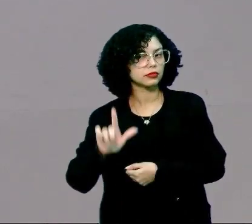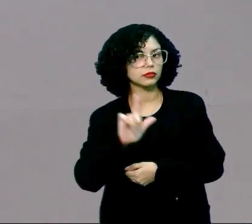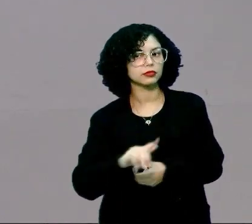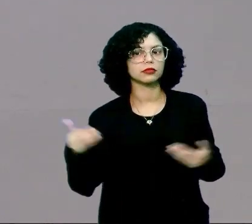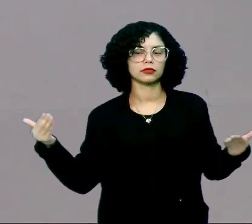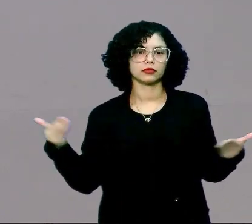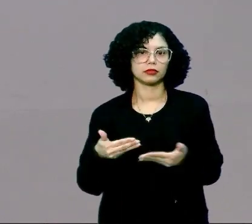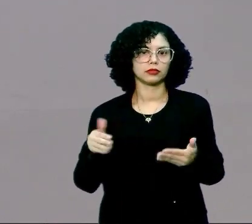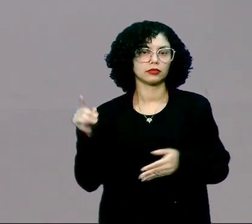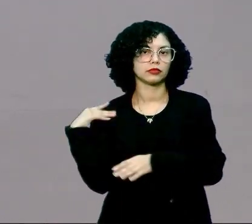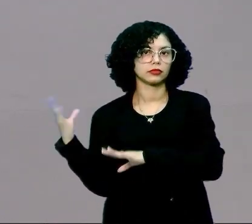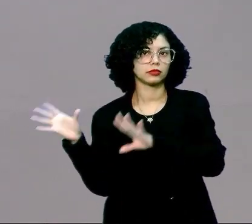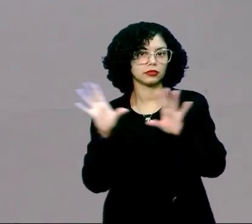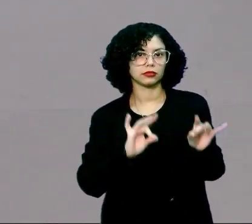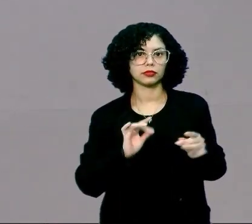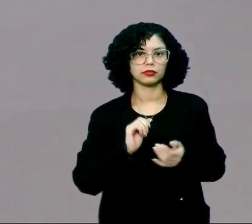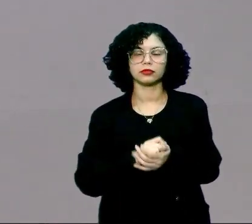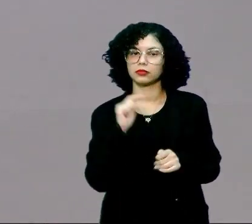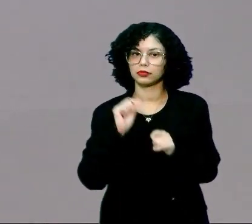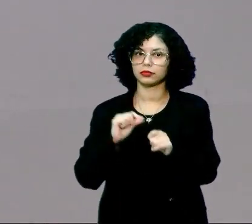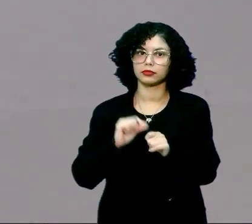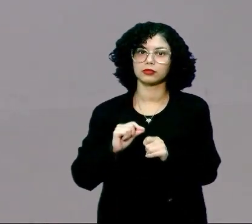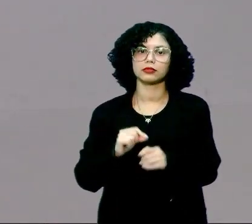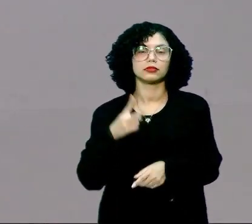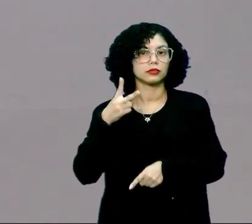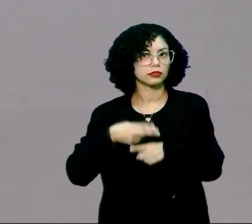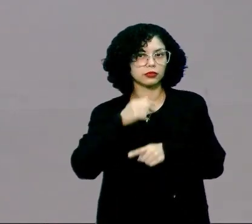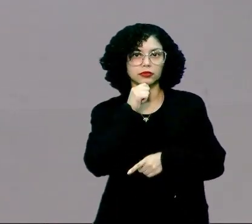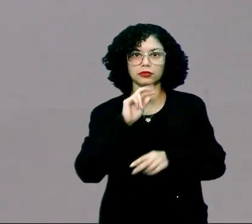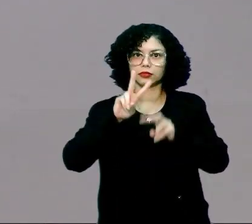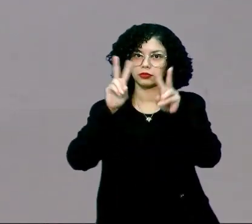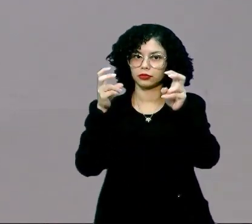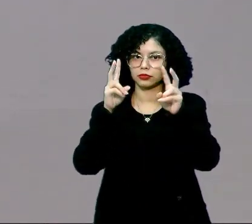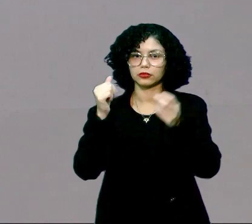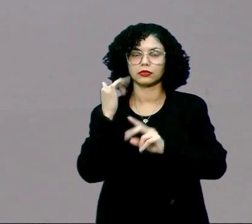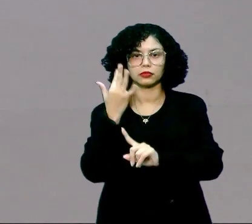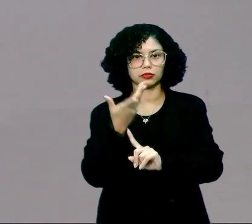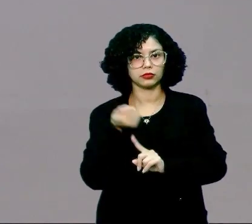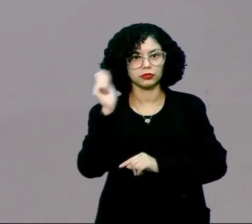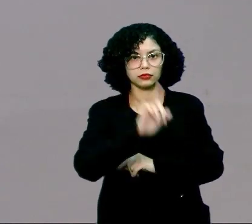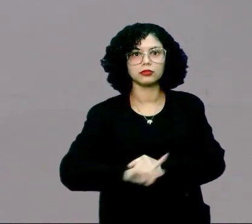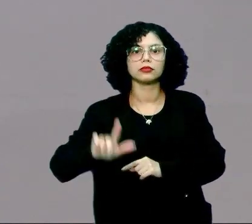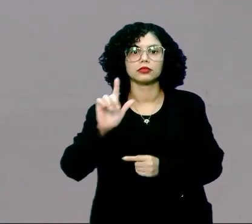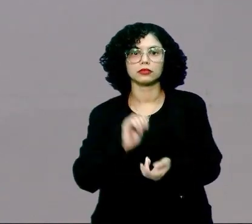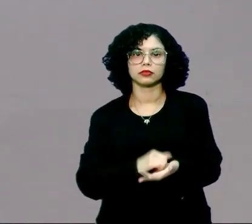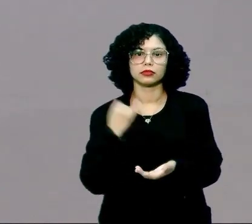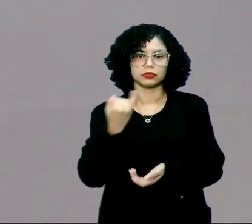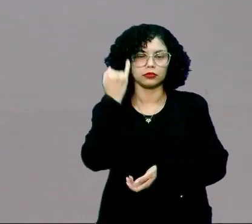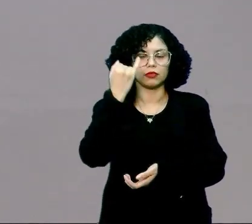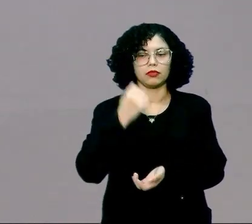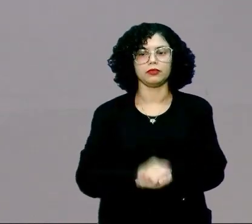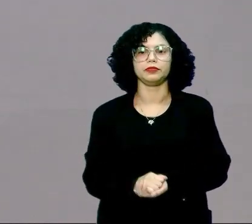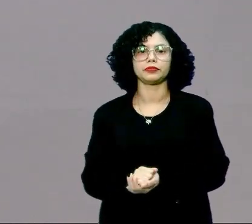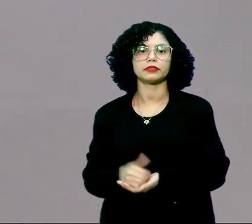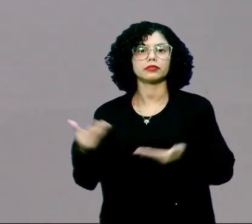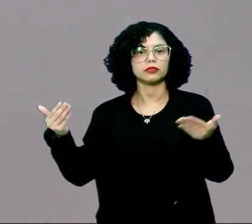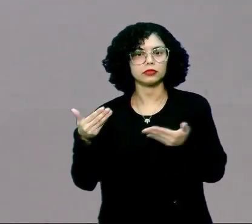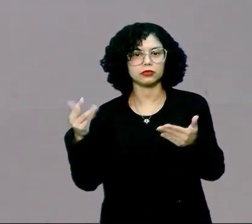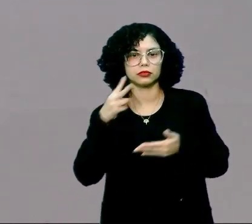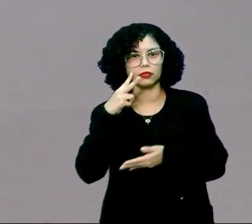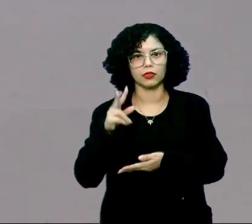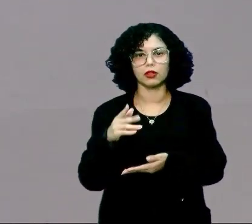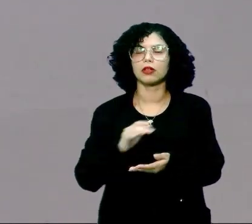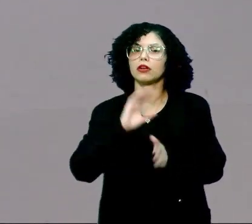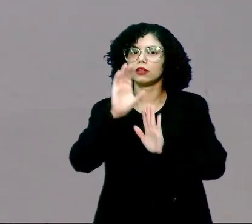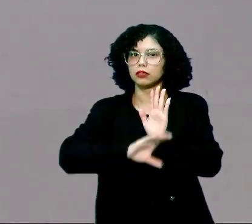e agora faremos, na verdade, um recorte sobre a arte literária e suas funções, tá bom? Então a gente vai rever